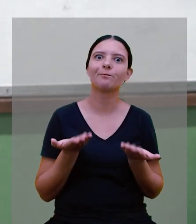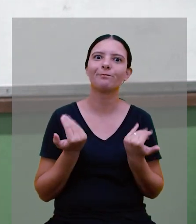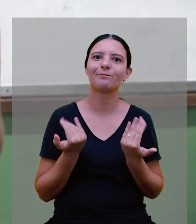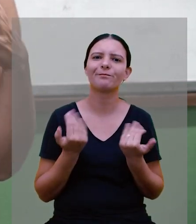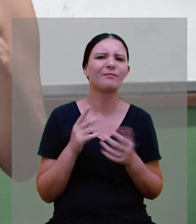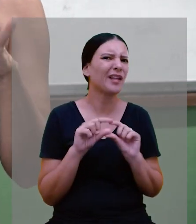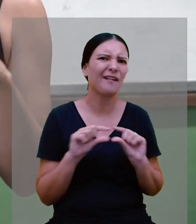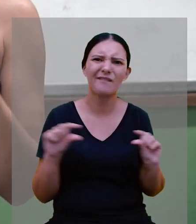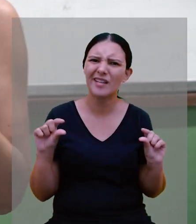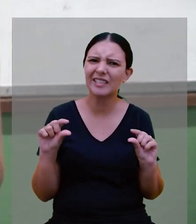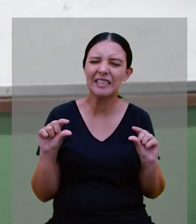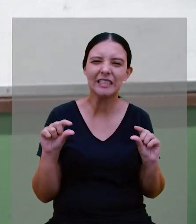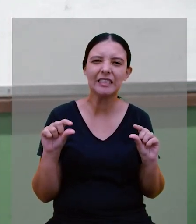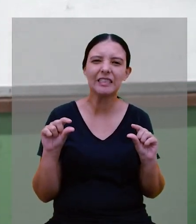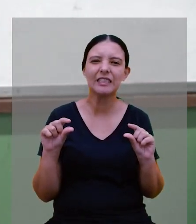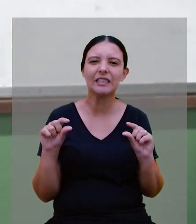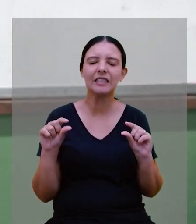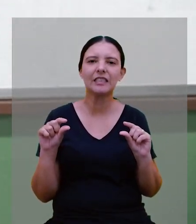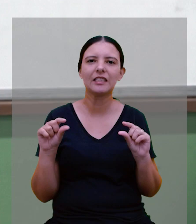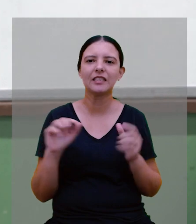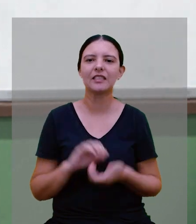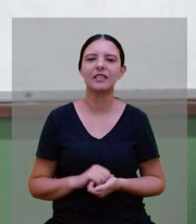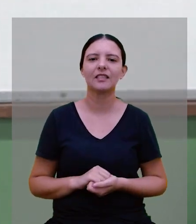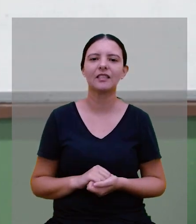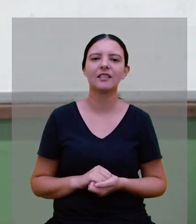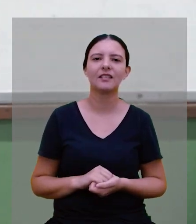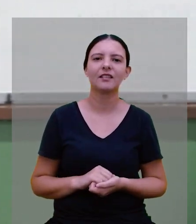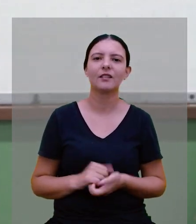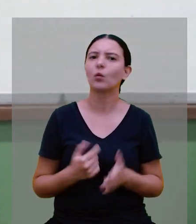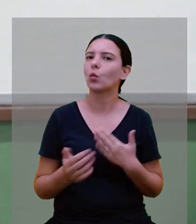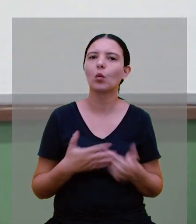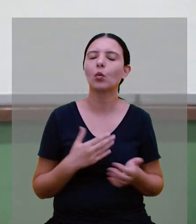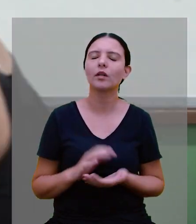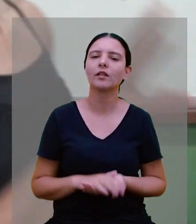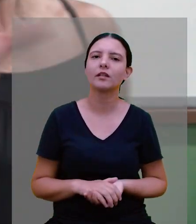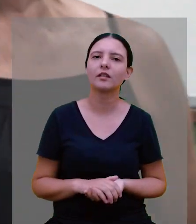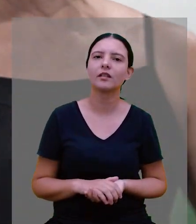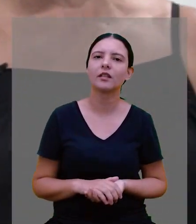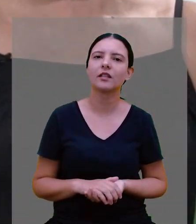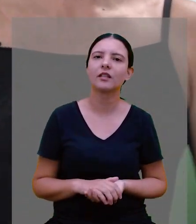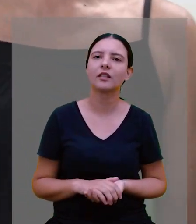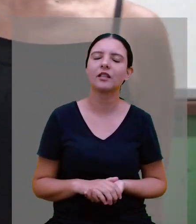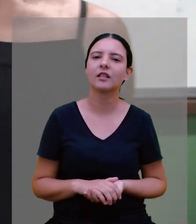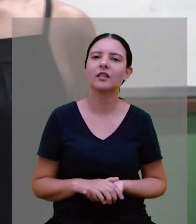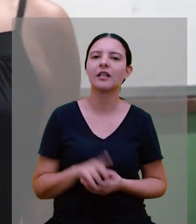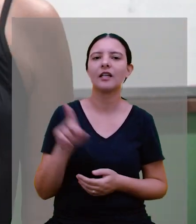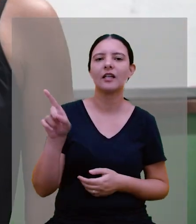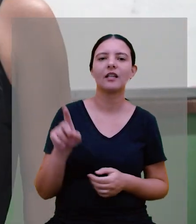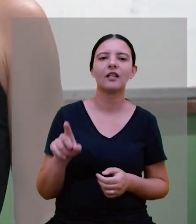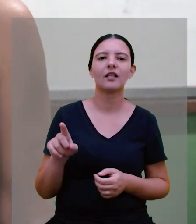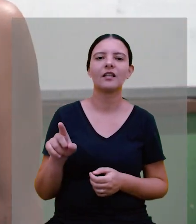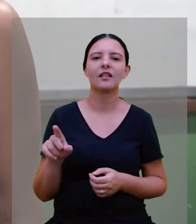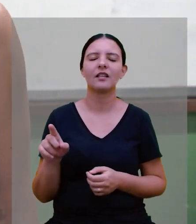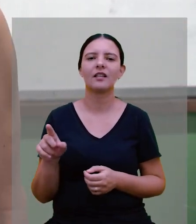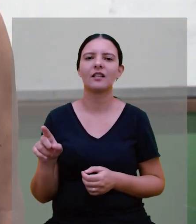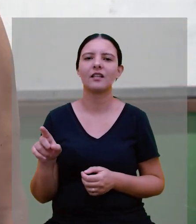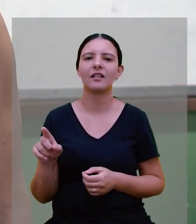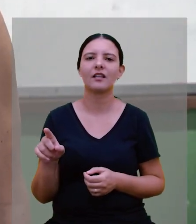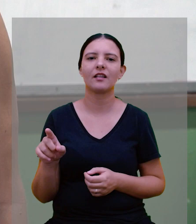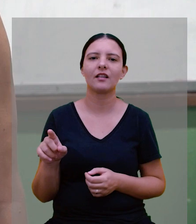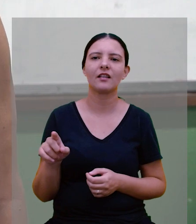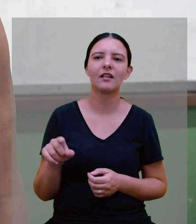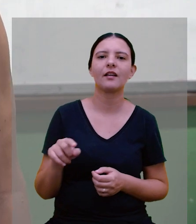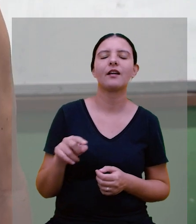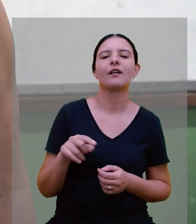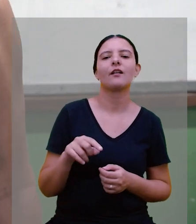Uma frase aí de uma letra. Fala aí qualquer. Ela falou, vou caçar mais de 1 milhão de vagalumes por